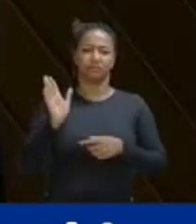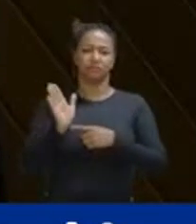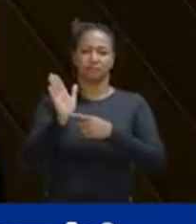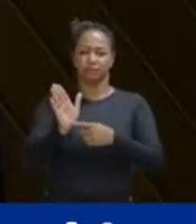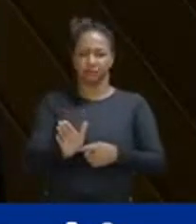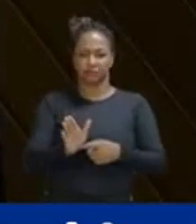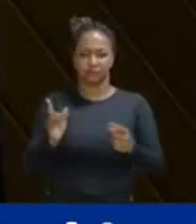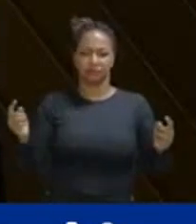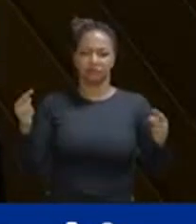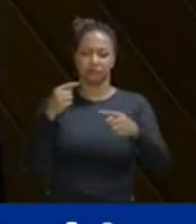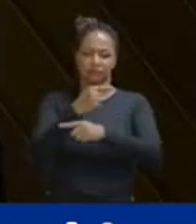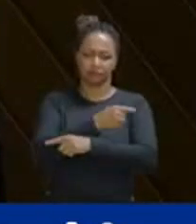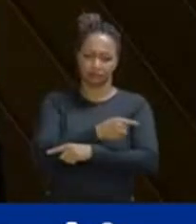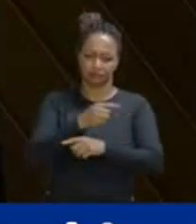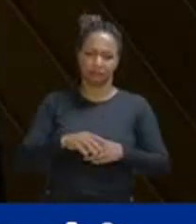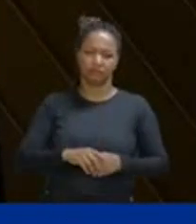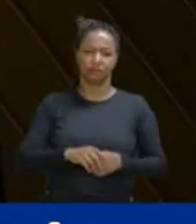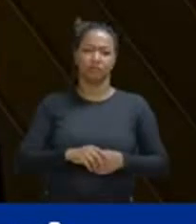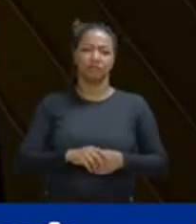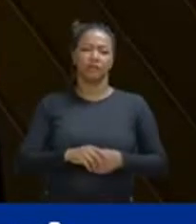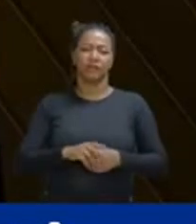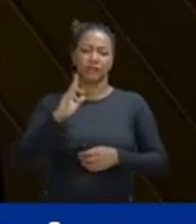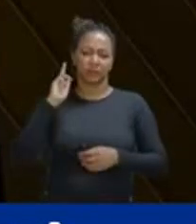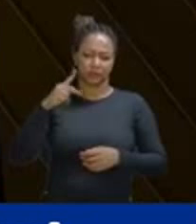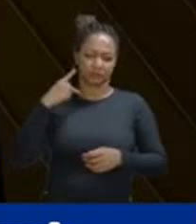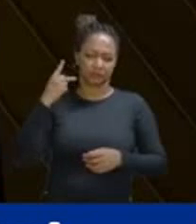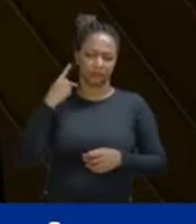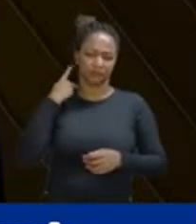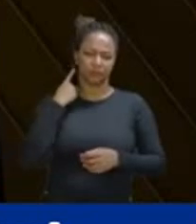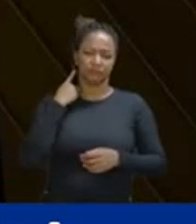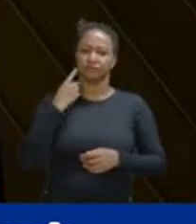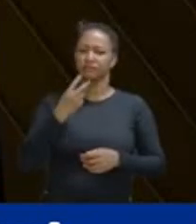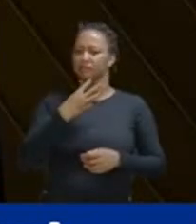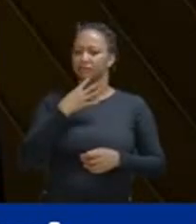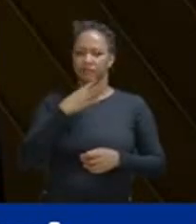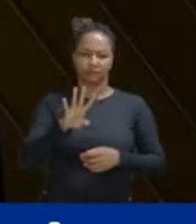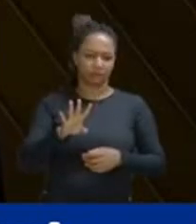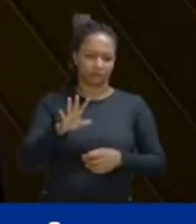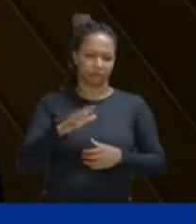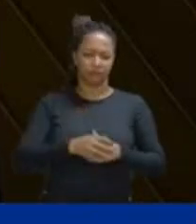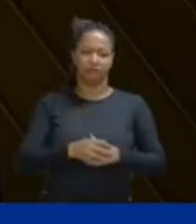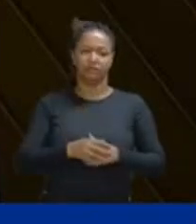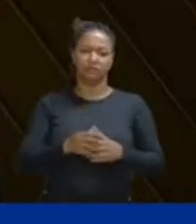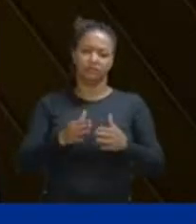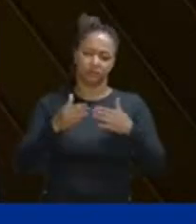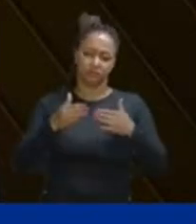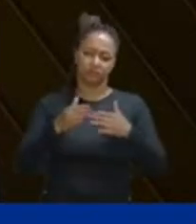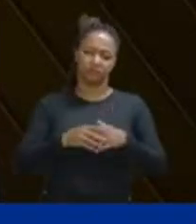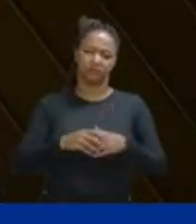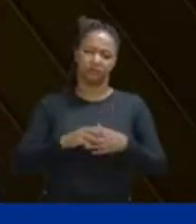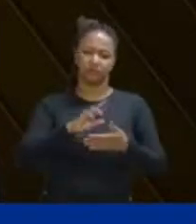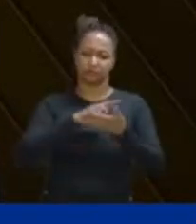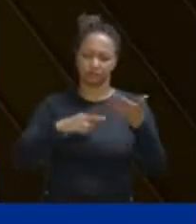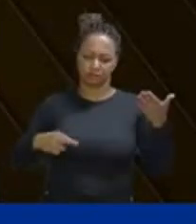as suas contrarrazões. A Procuradoria Regional Eleitoral pugnou pelo não conhecimento do apelo. É o